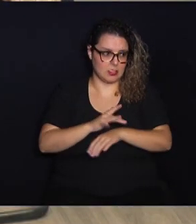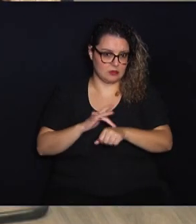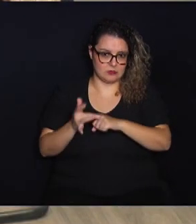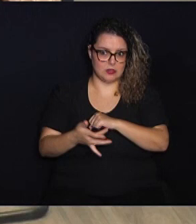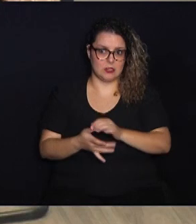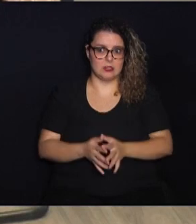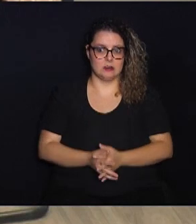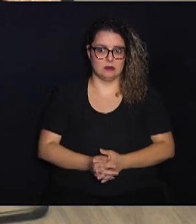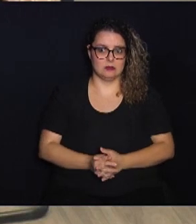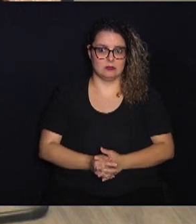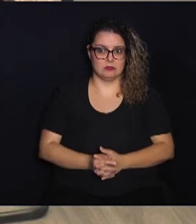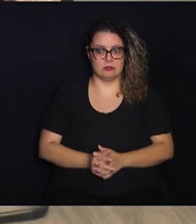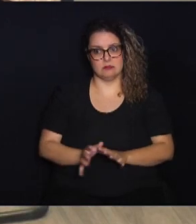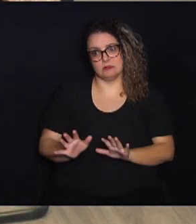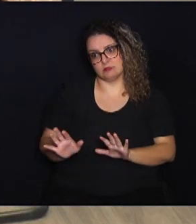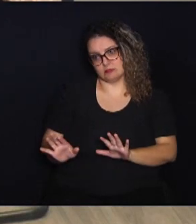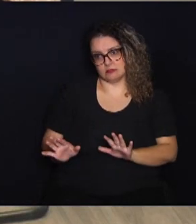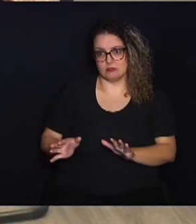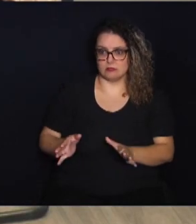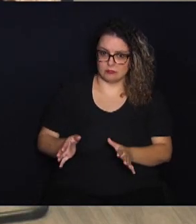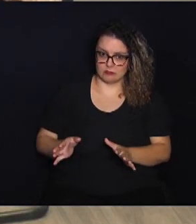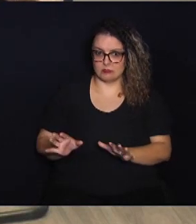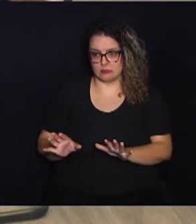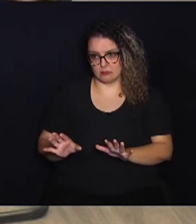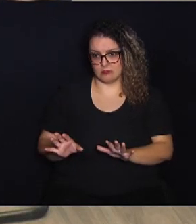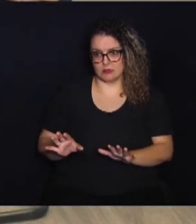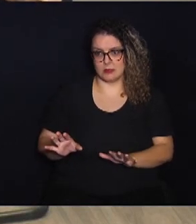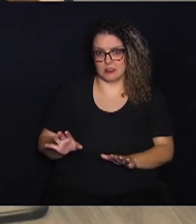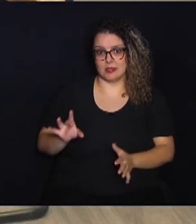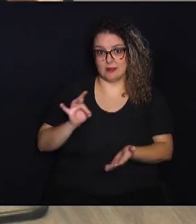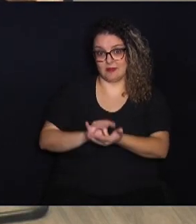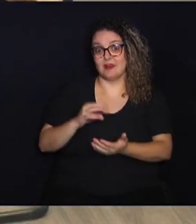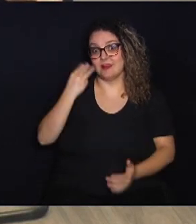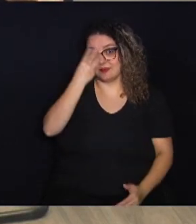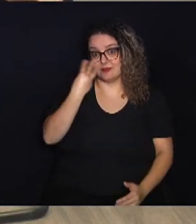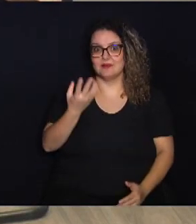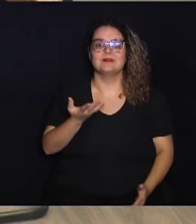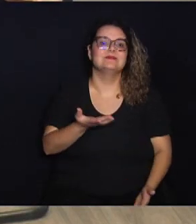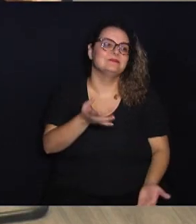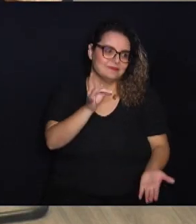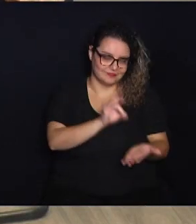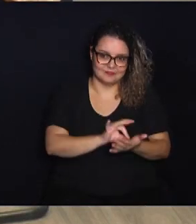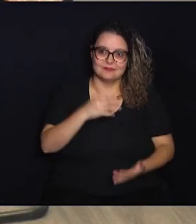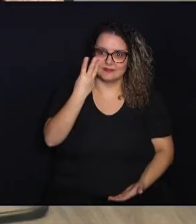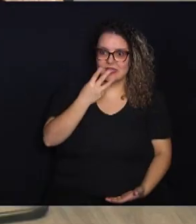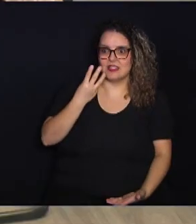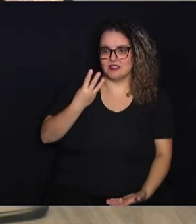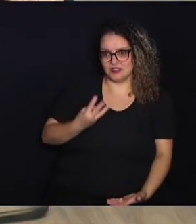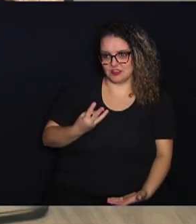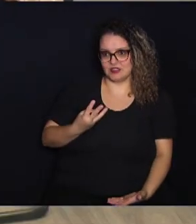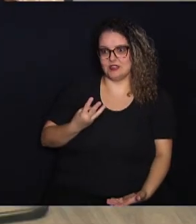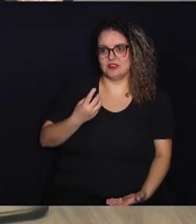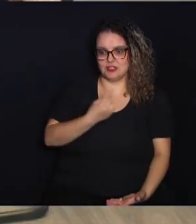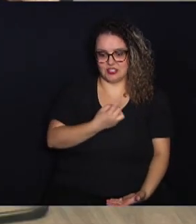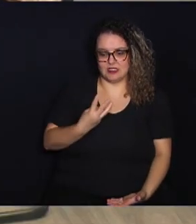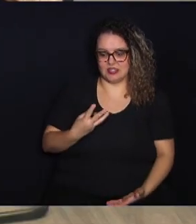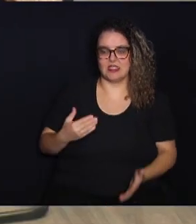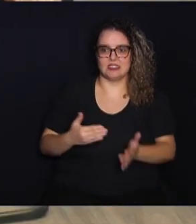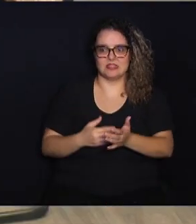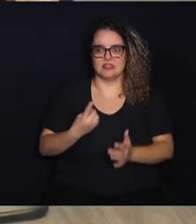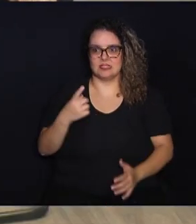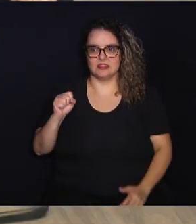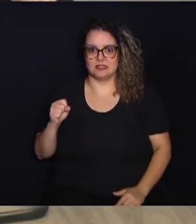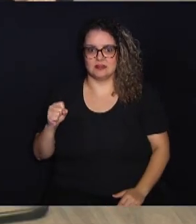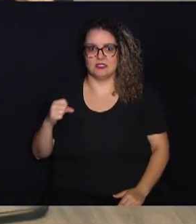tal. Na verdade, 3 horas. 3 horas. De 13 a 18, 3 horas. De 13 a 18. Liberada